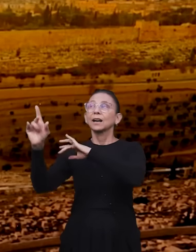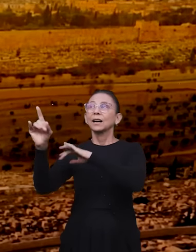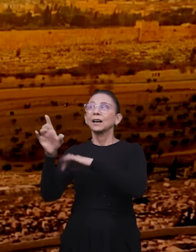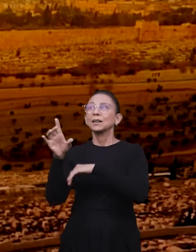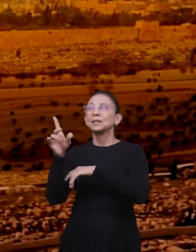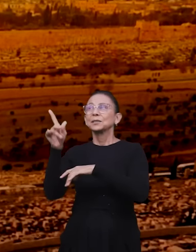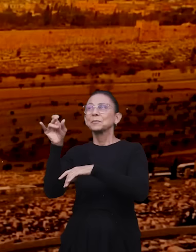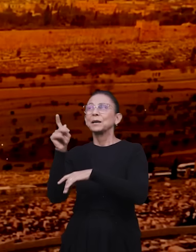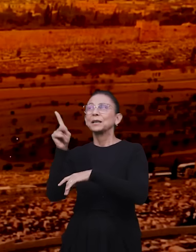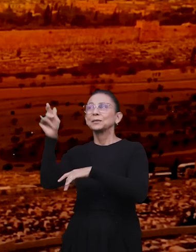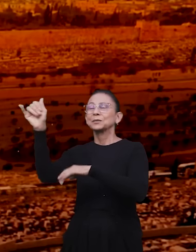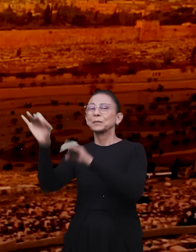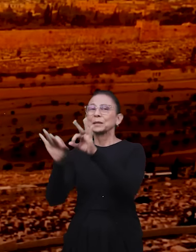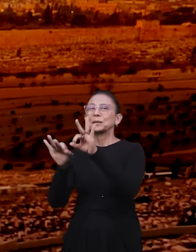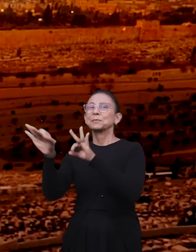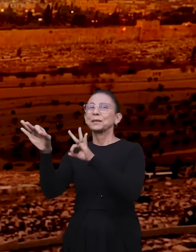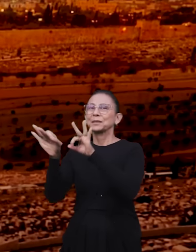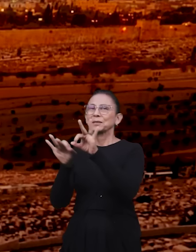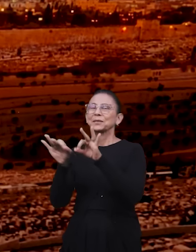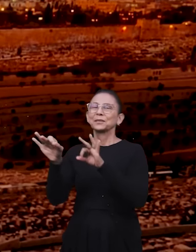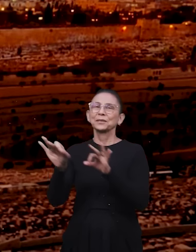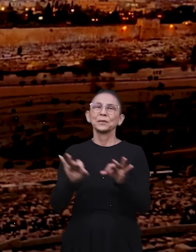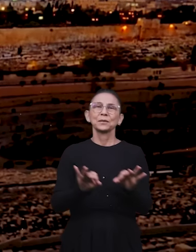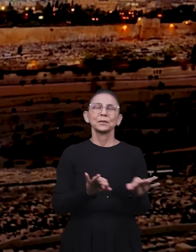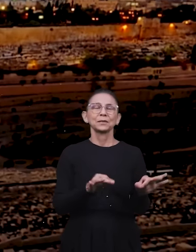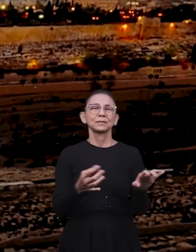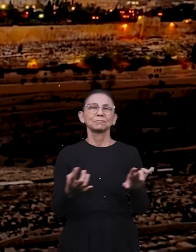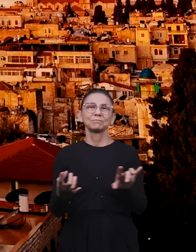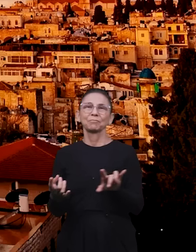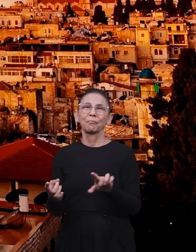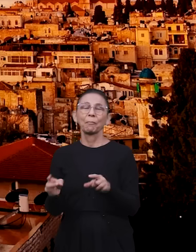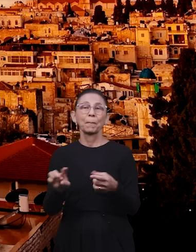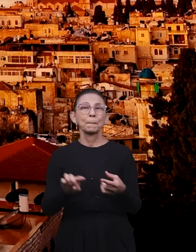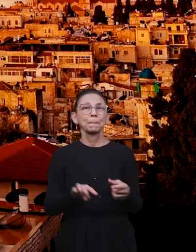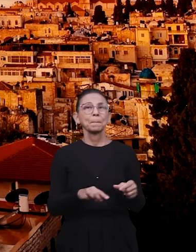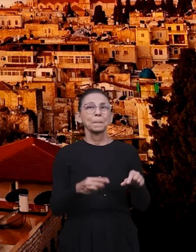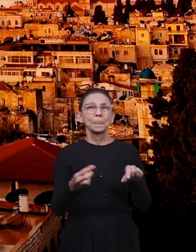cidade eterna que o Pai nos